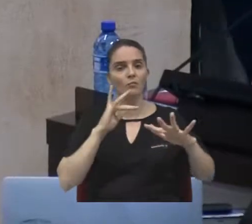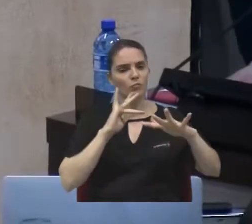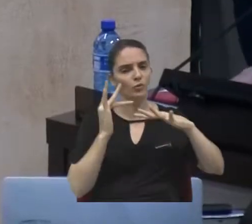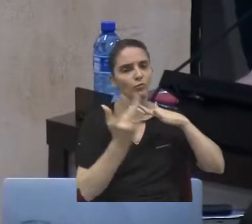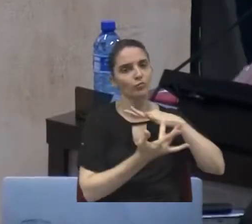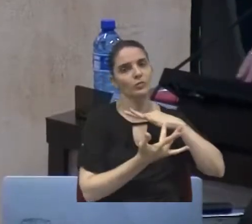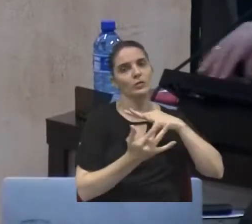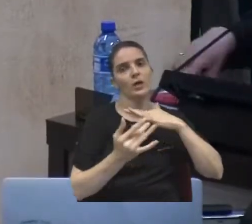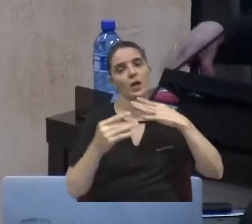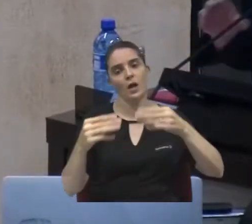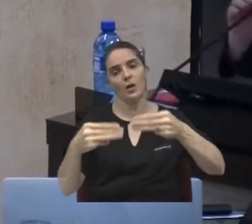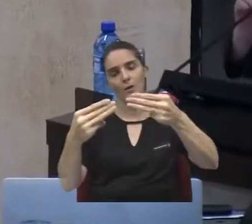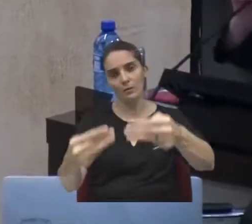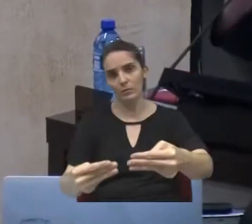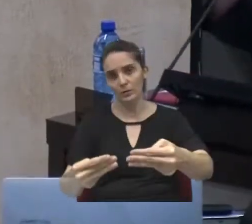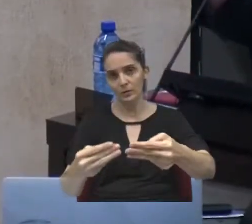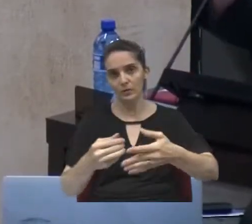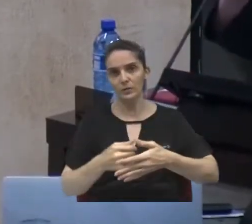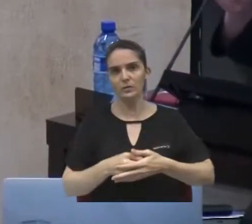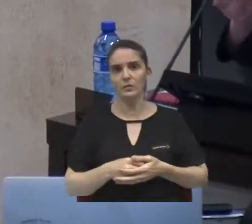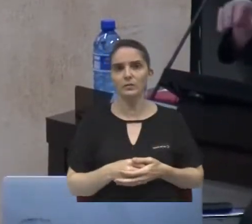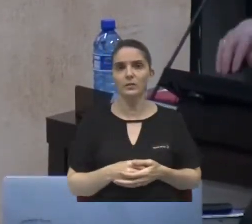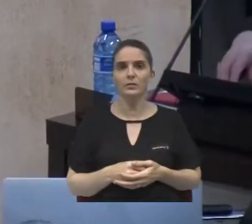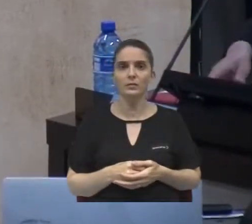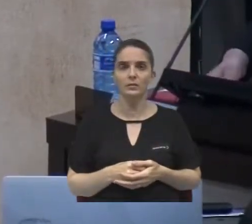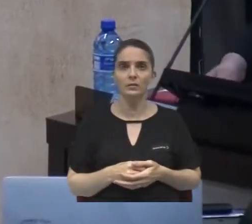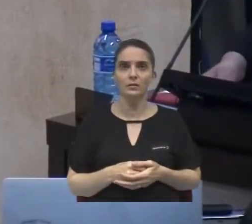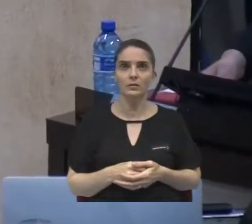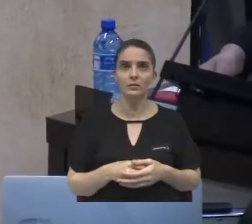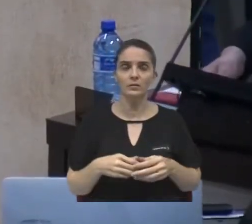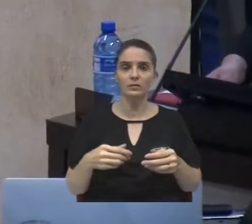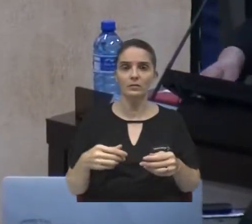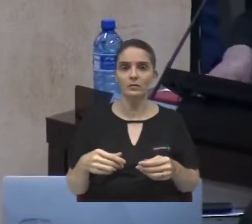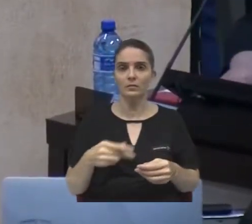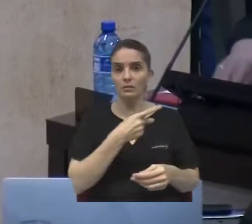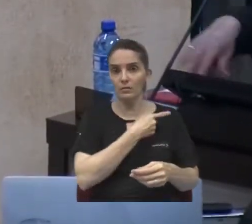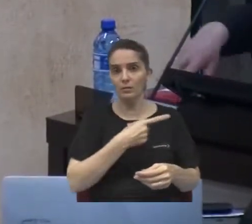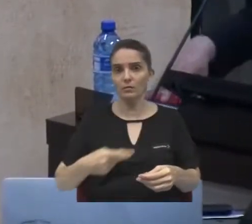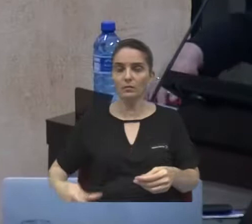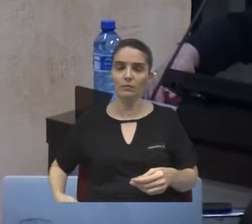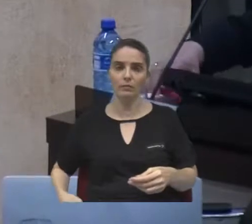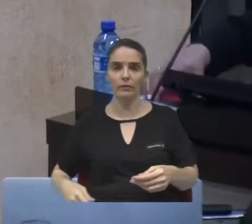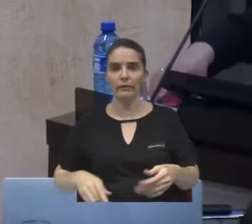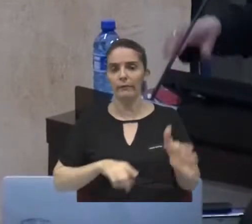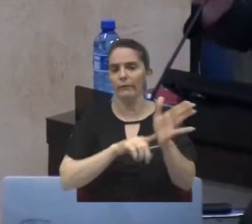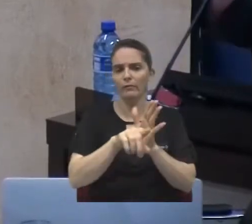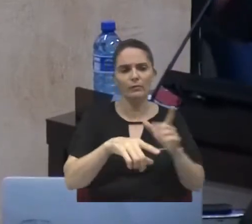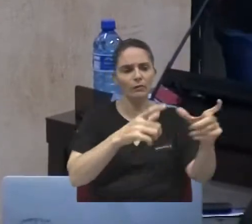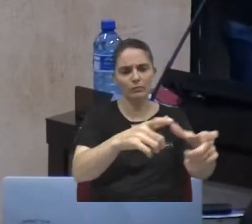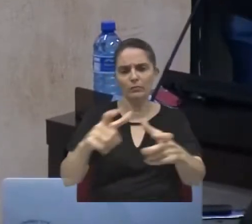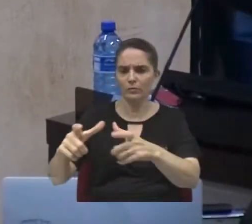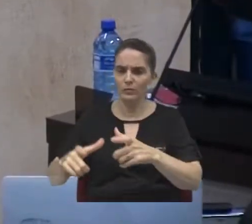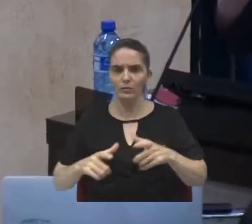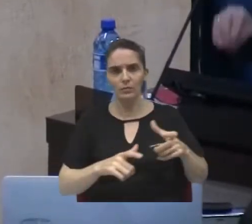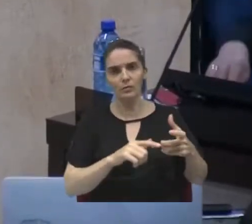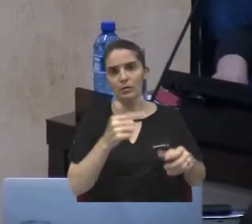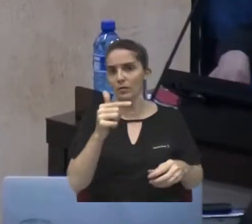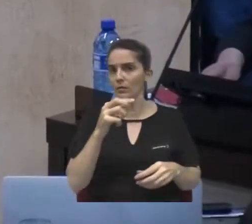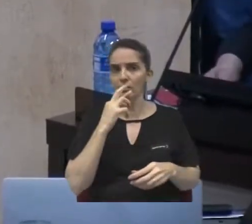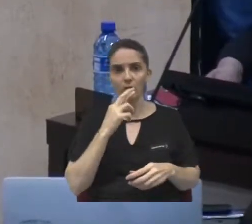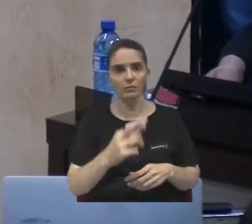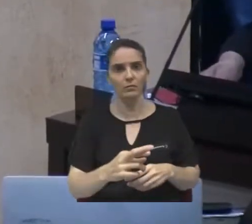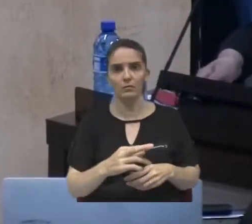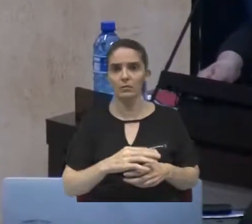vai procurar a NASA, recurso intergaláctico, e não consegue resposta. Eu